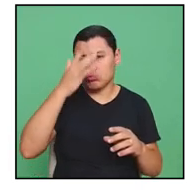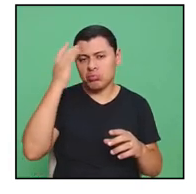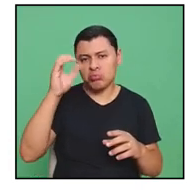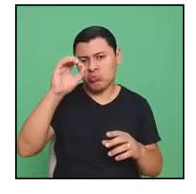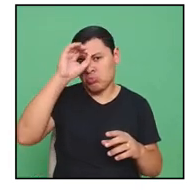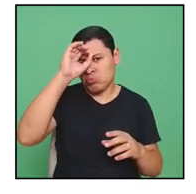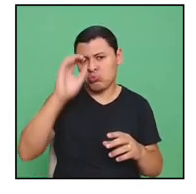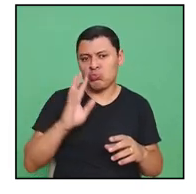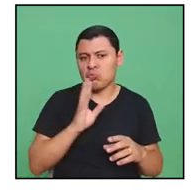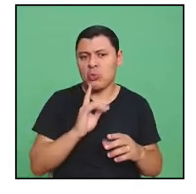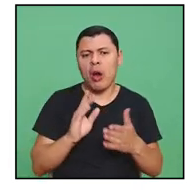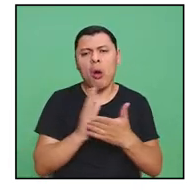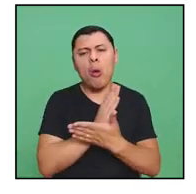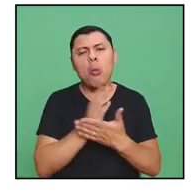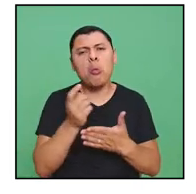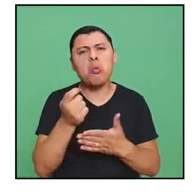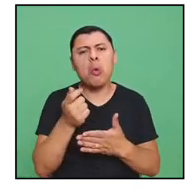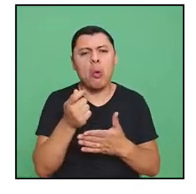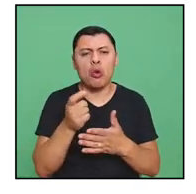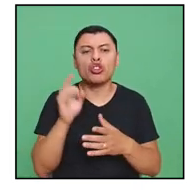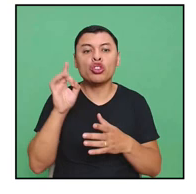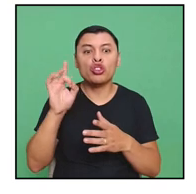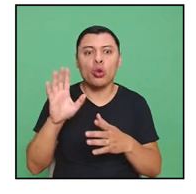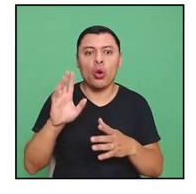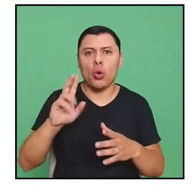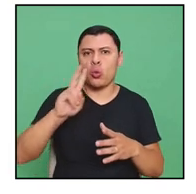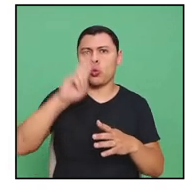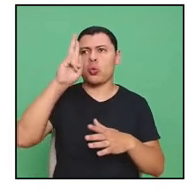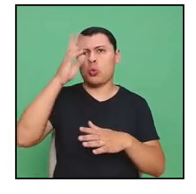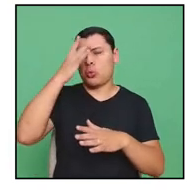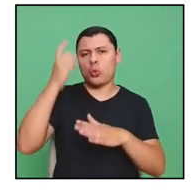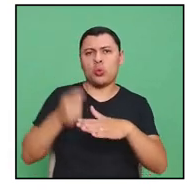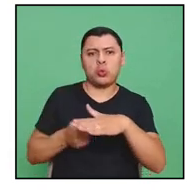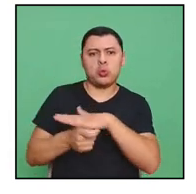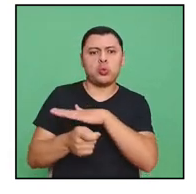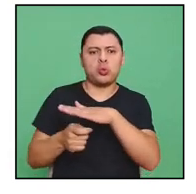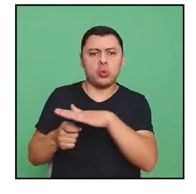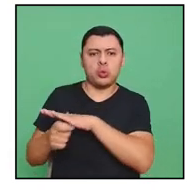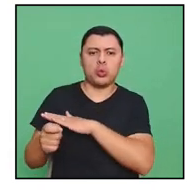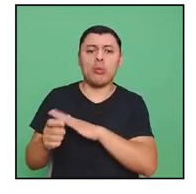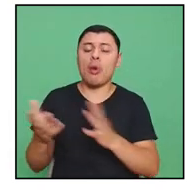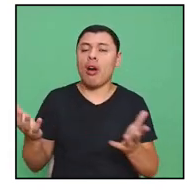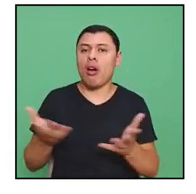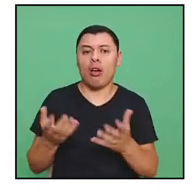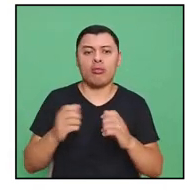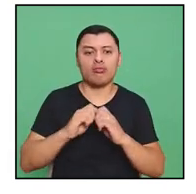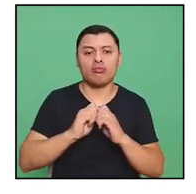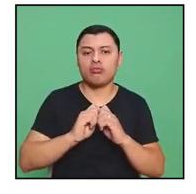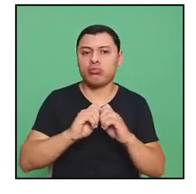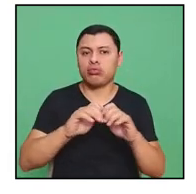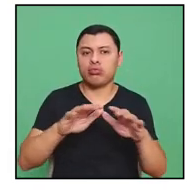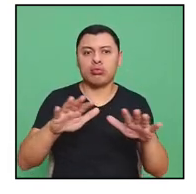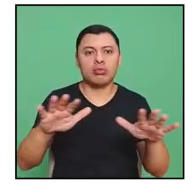restrito a grandes investidores e atualmente a gente passa por uma